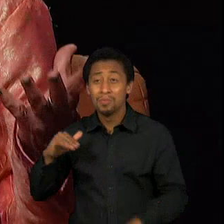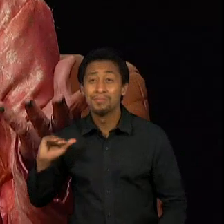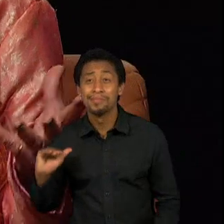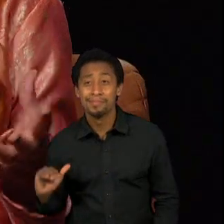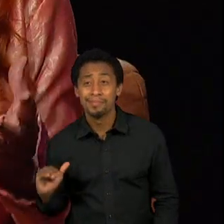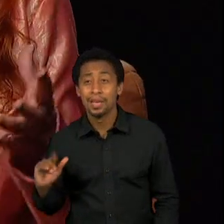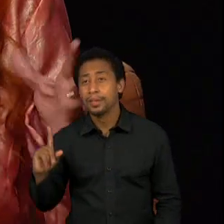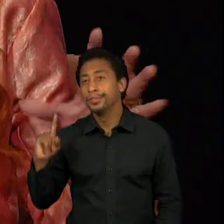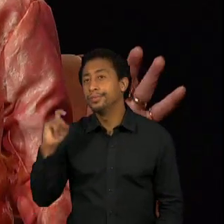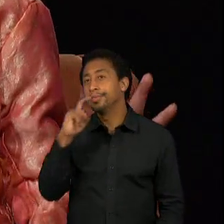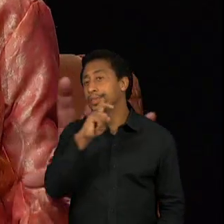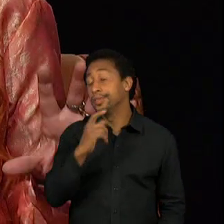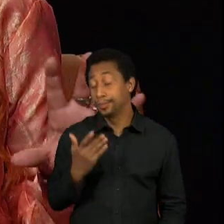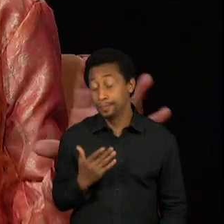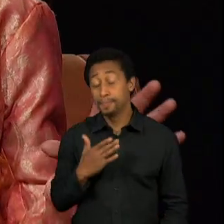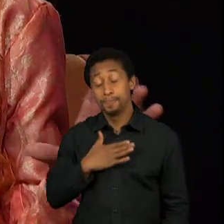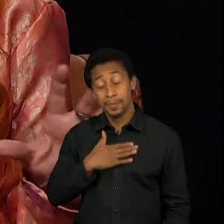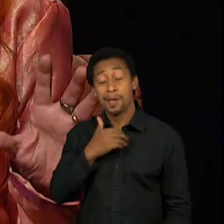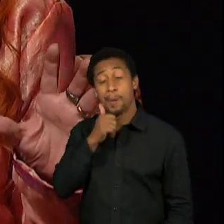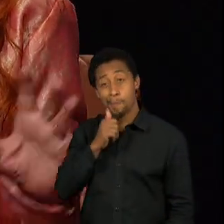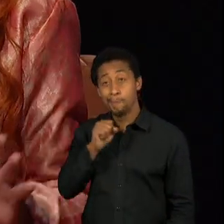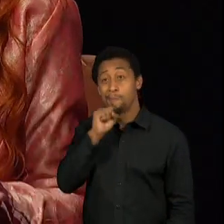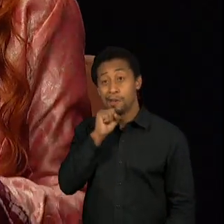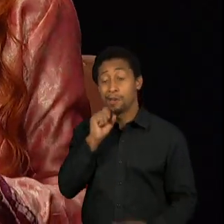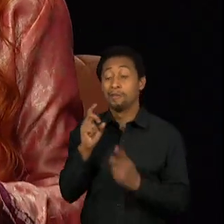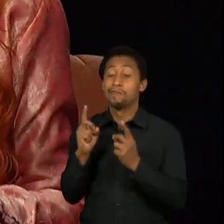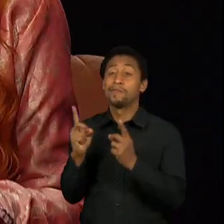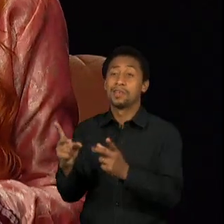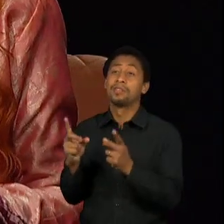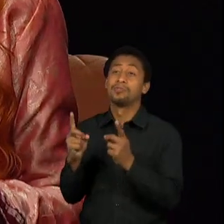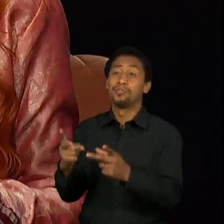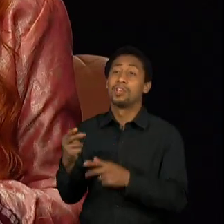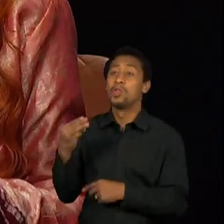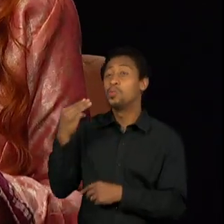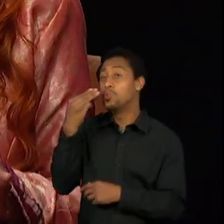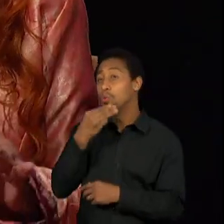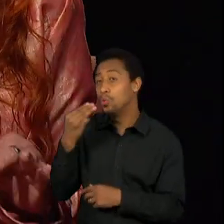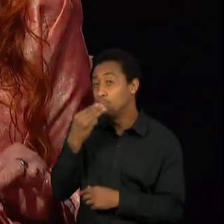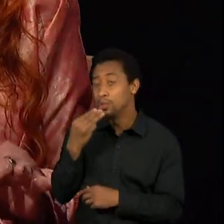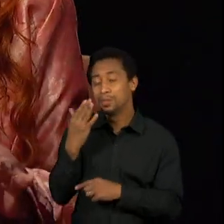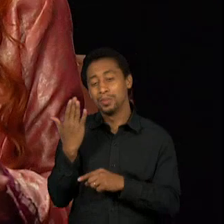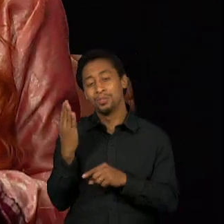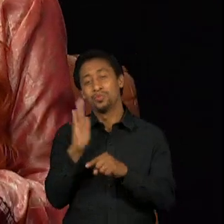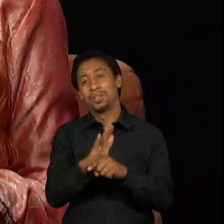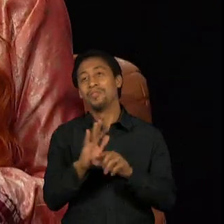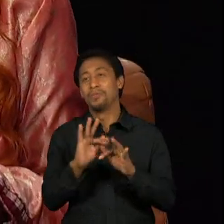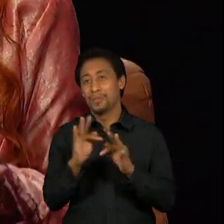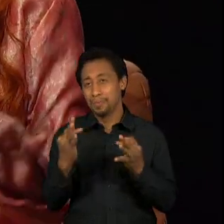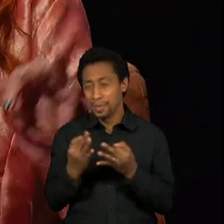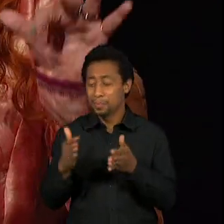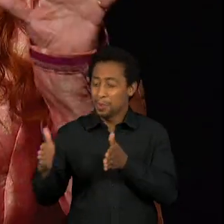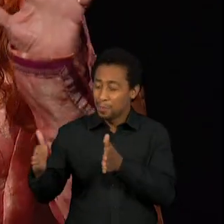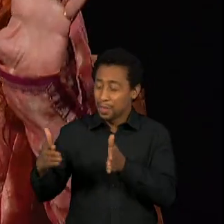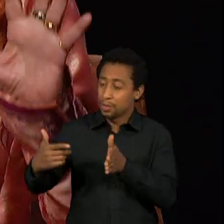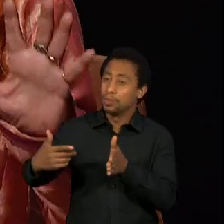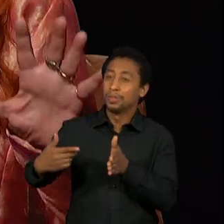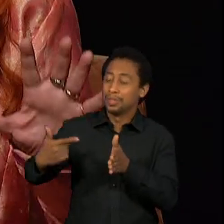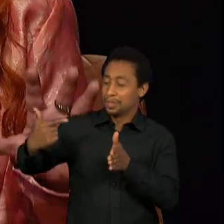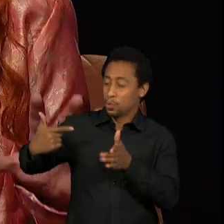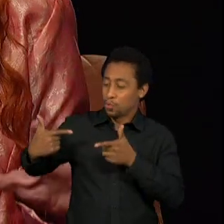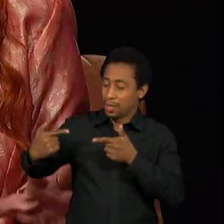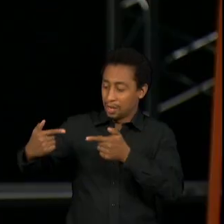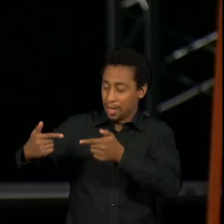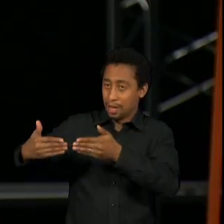fazia doces para ajudar. Foi depois da guerra, eu nasci em 1939, quer dizer, uma